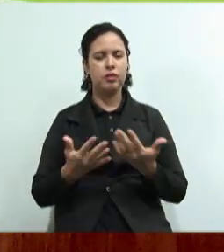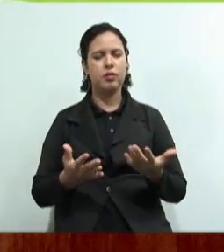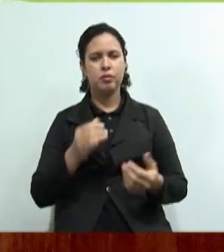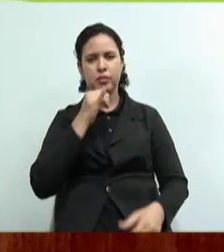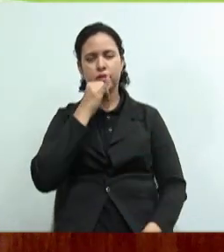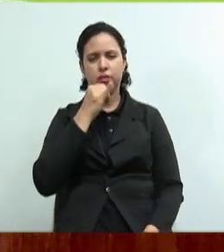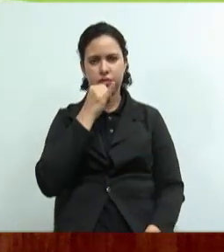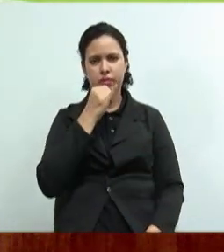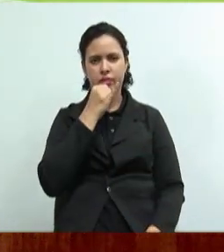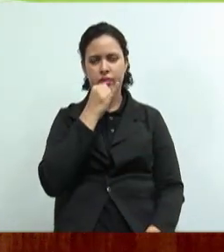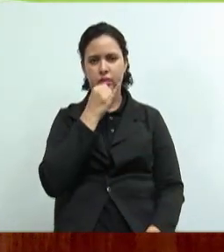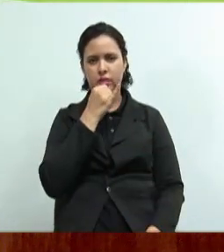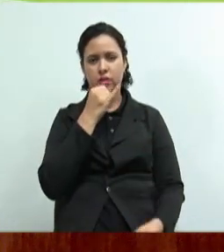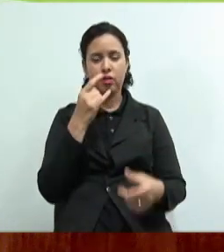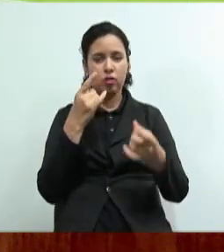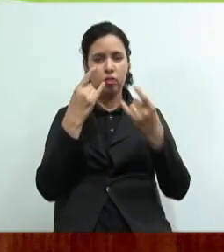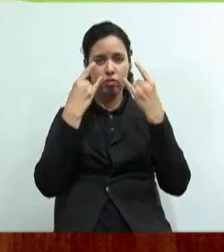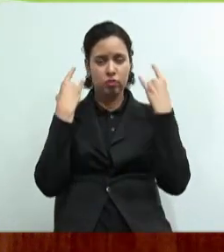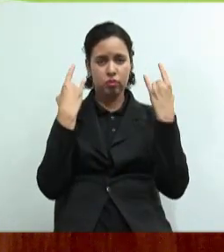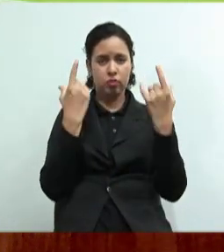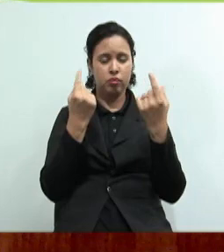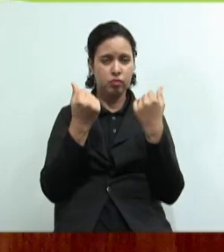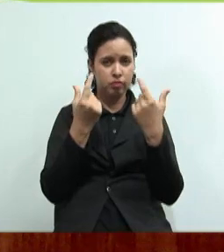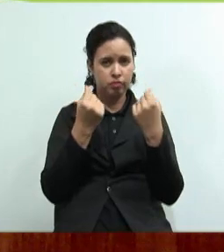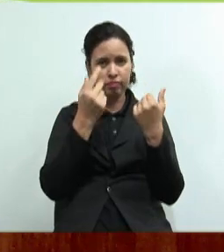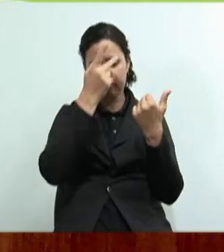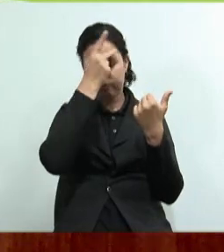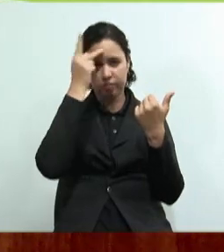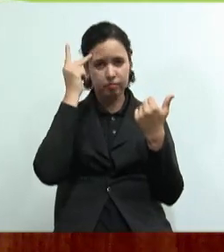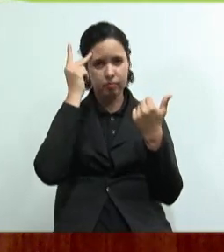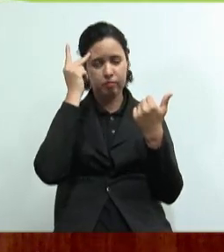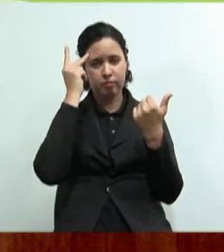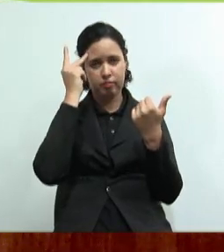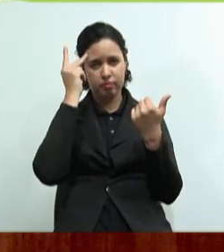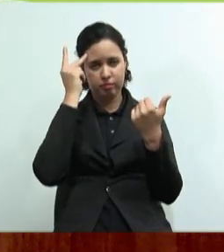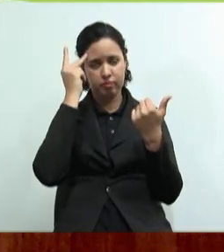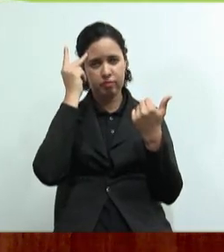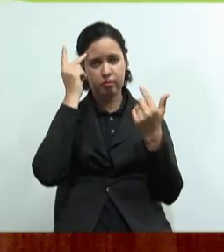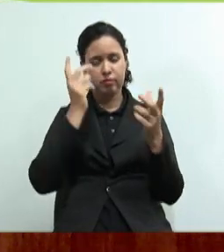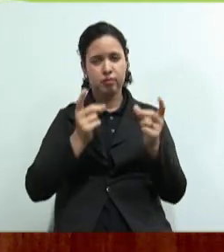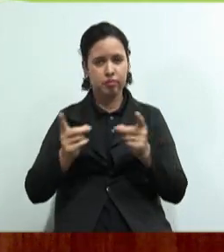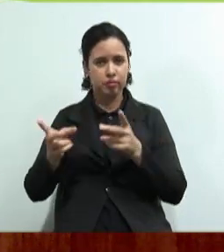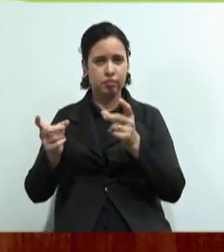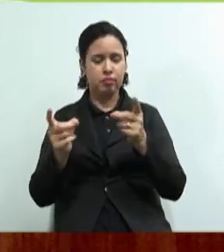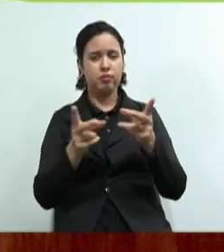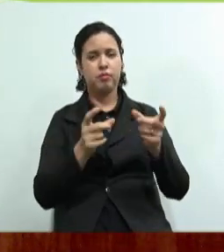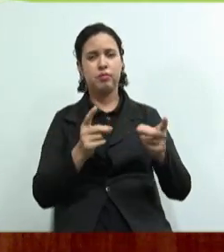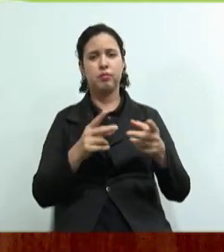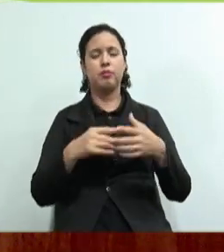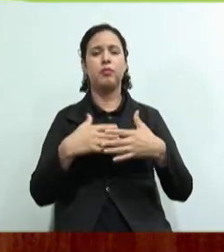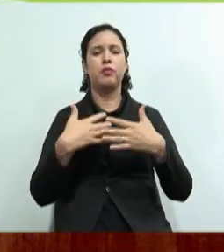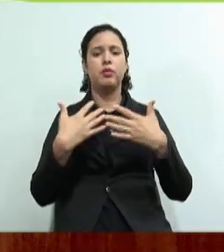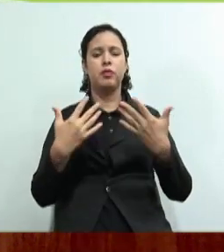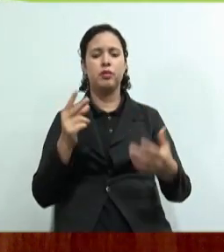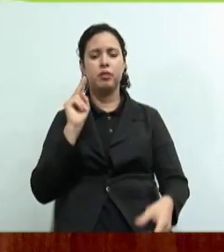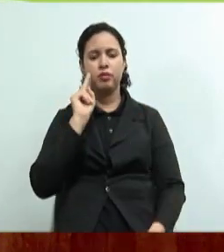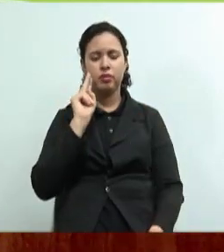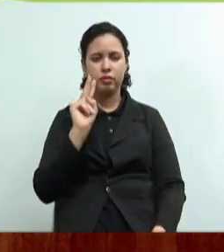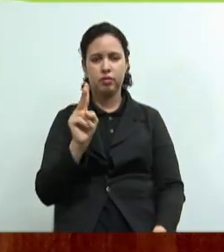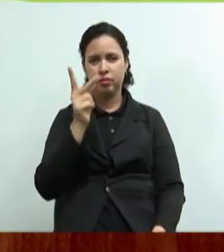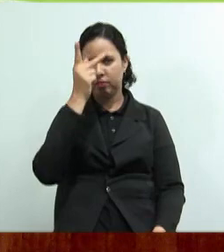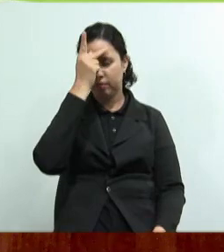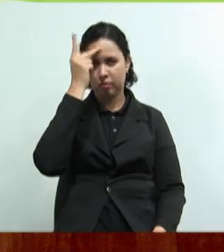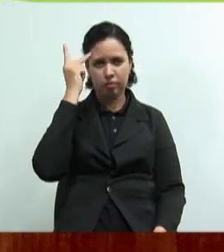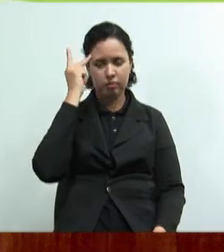maior parte do lucro pelos atravessadores, porque não sabe nem de onde a mercadoria veio. Então quando você vê pessoas